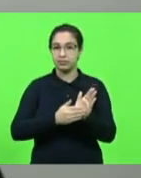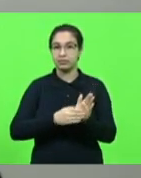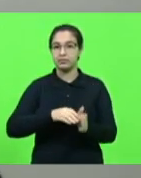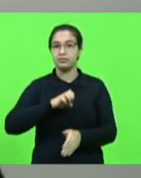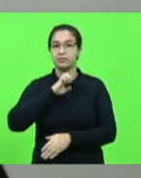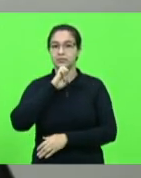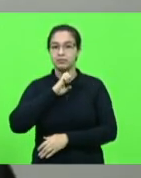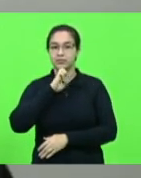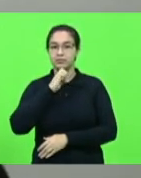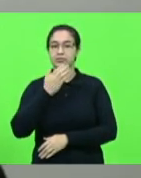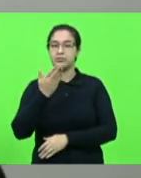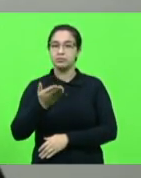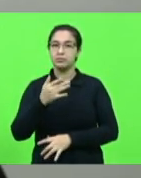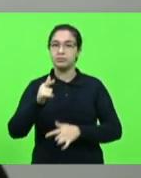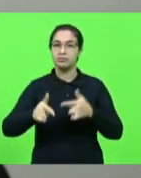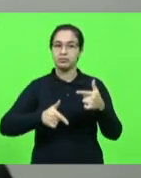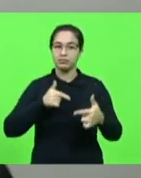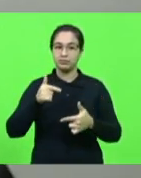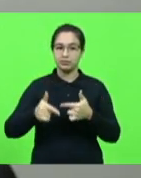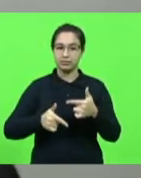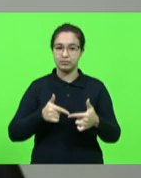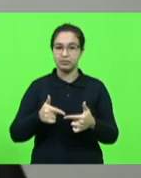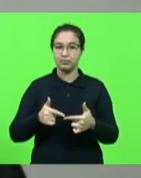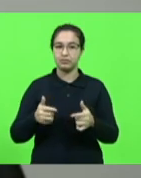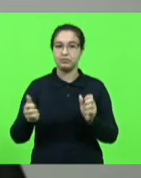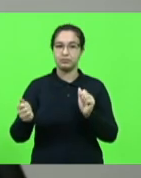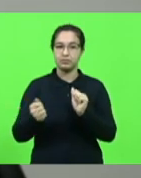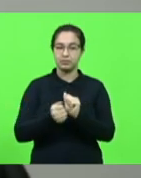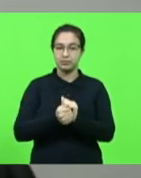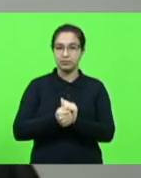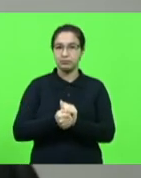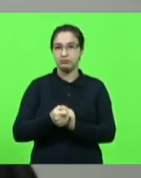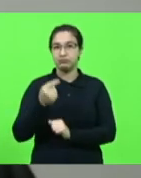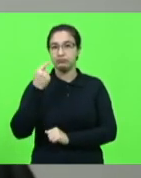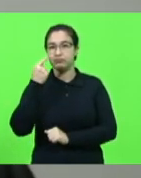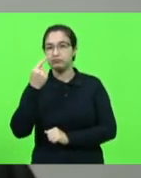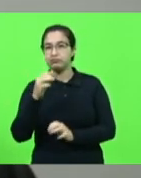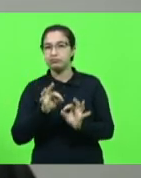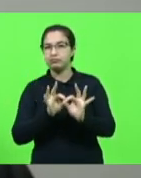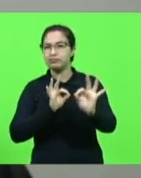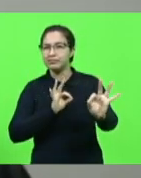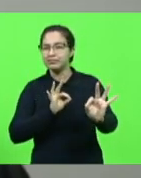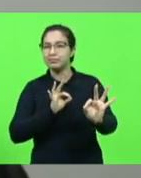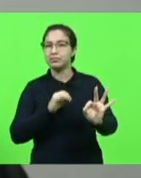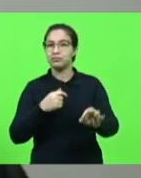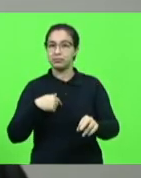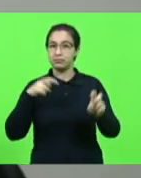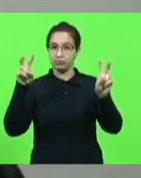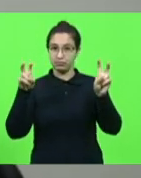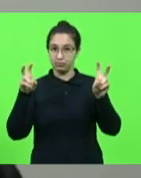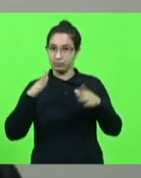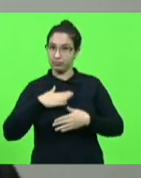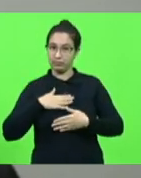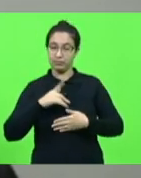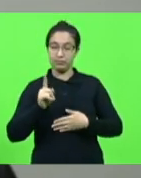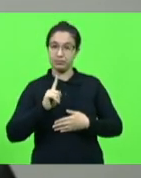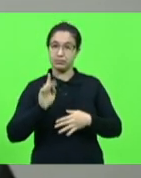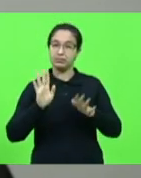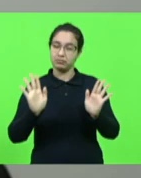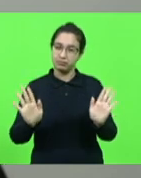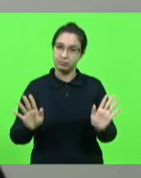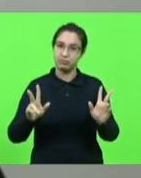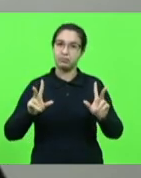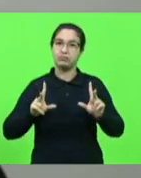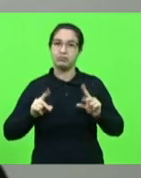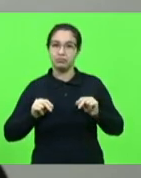Estevão, pelo trabalho. Nos acompanhamos assim de longe, não é minha pauta, mas reconhece os colegas, como a